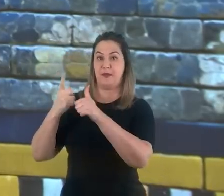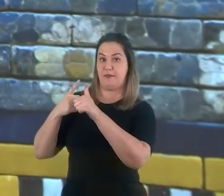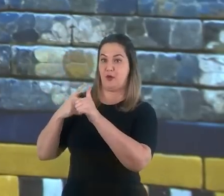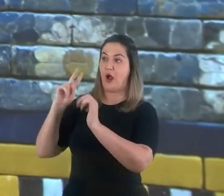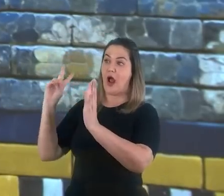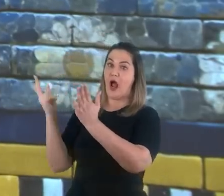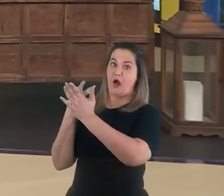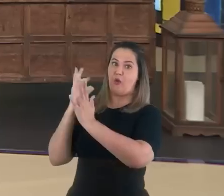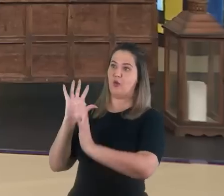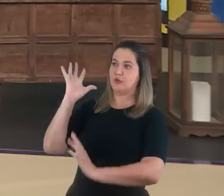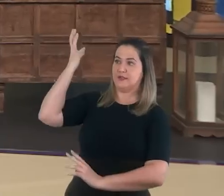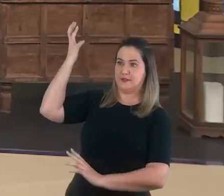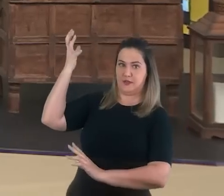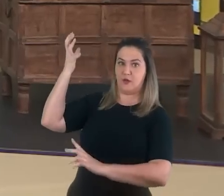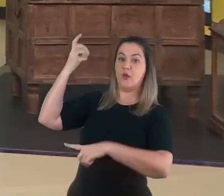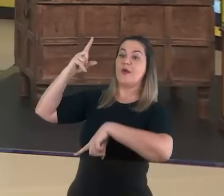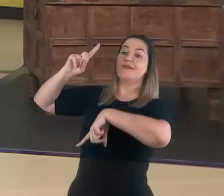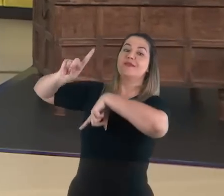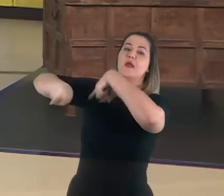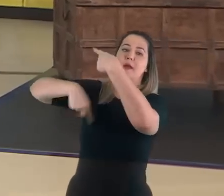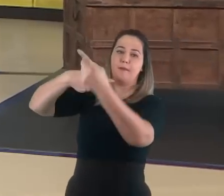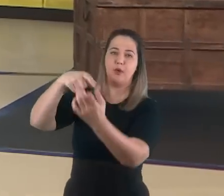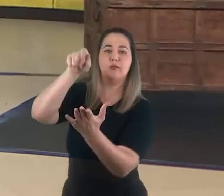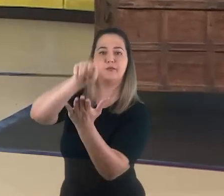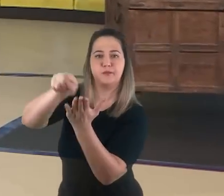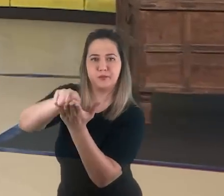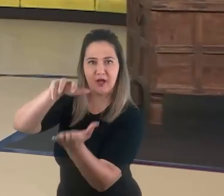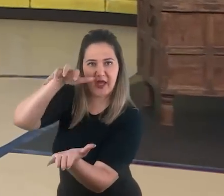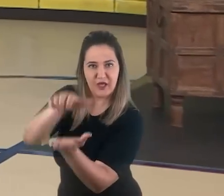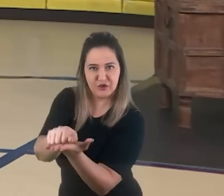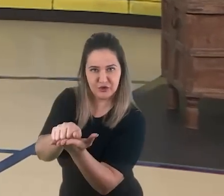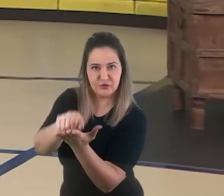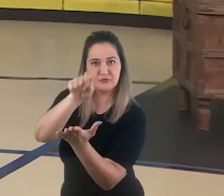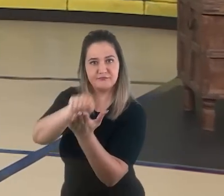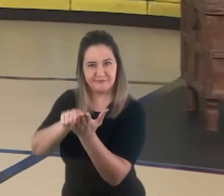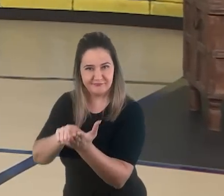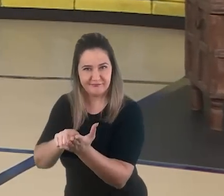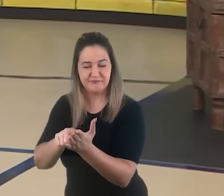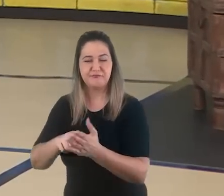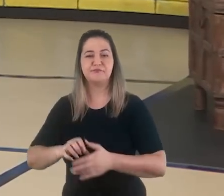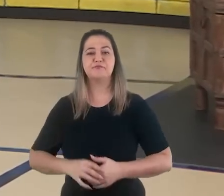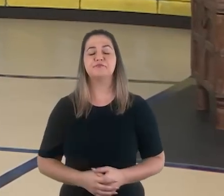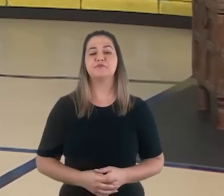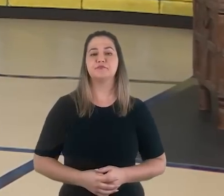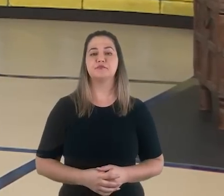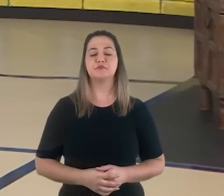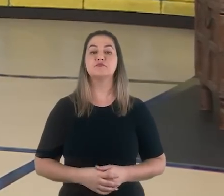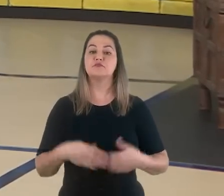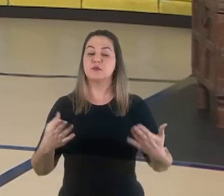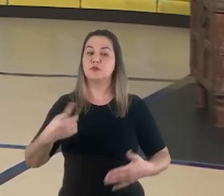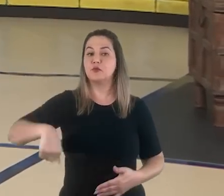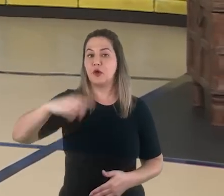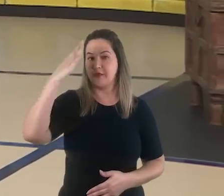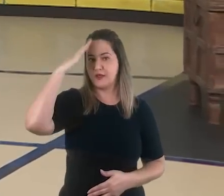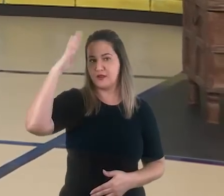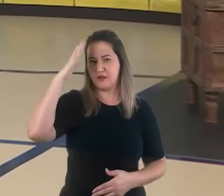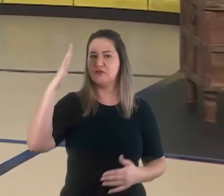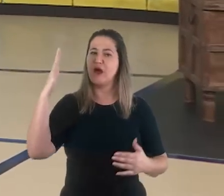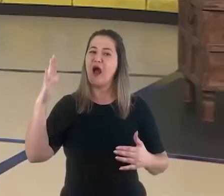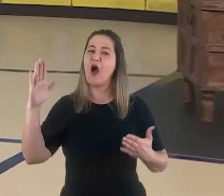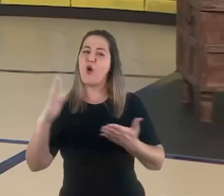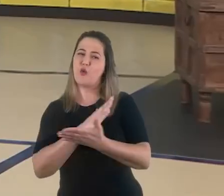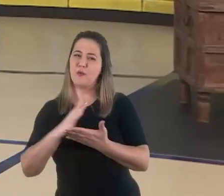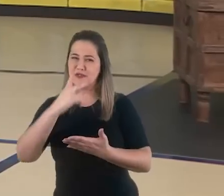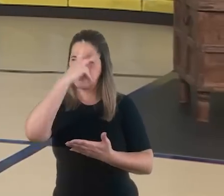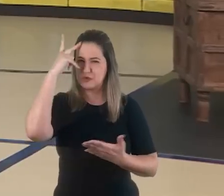predito. Embora a importância dessas composições para o entendimento e as origens literárias de Daniel seja